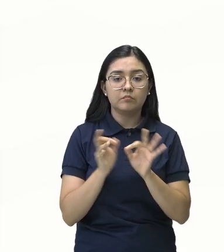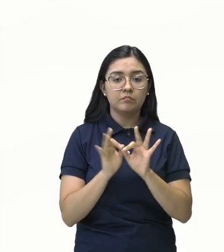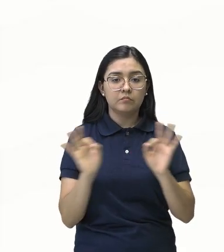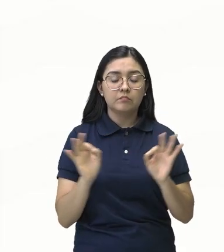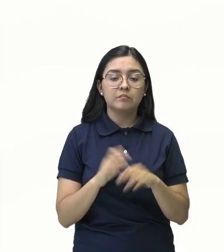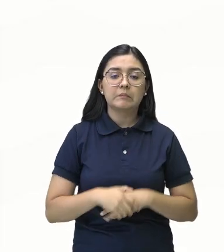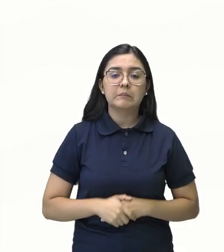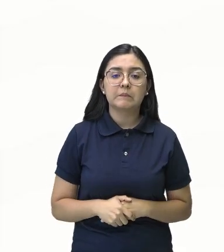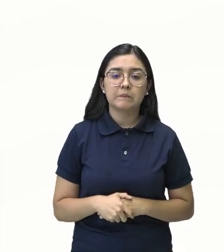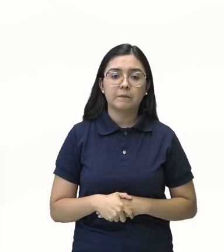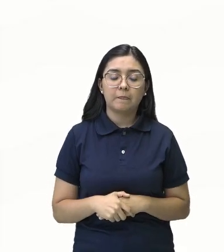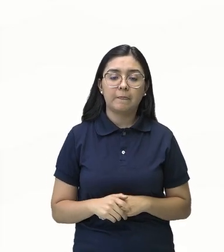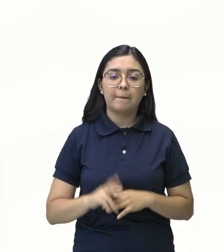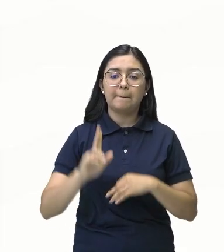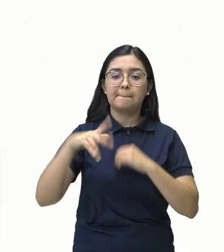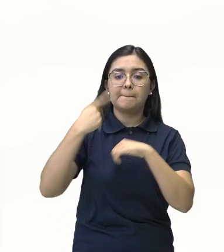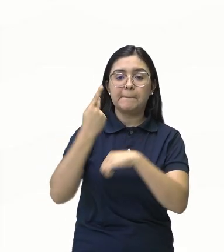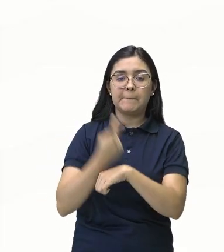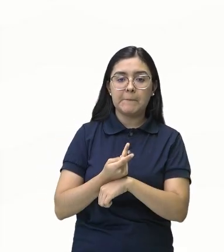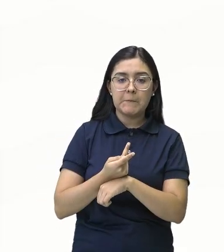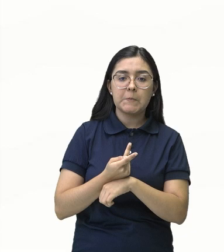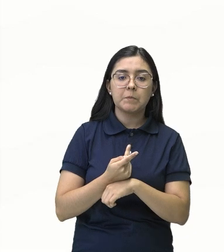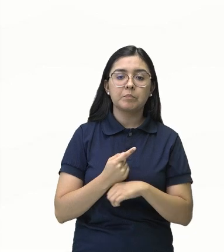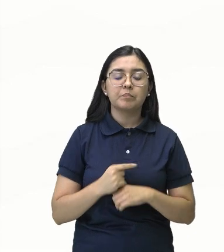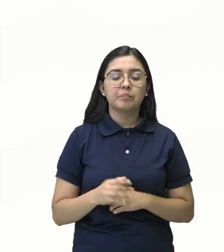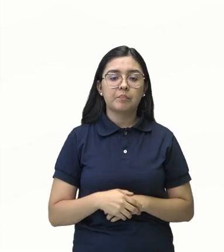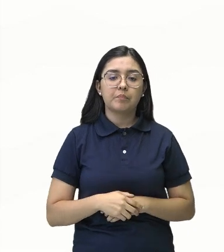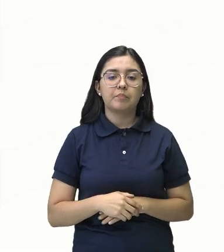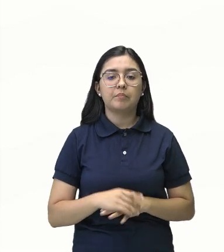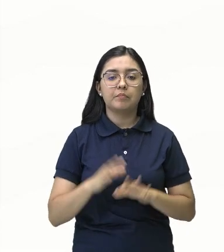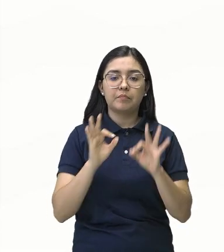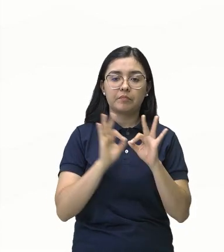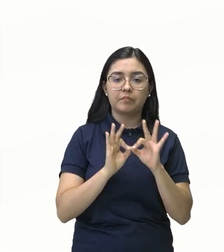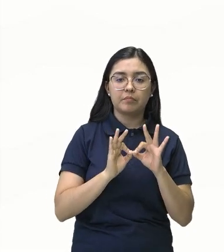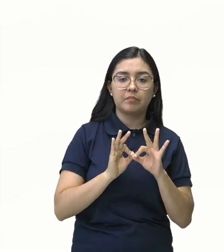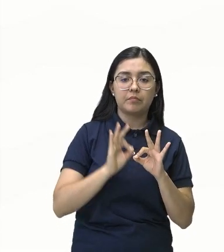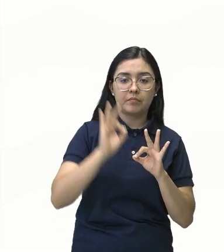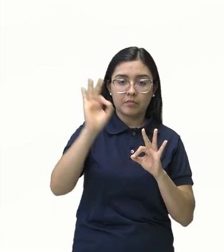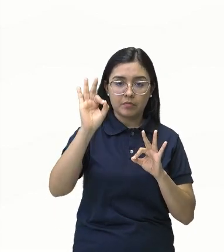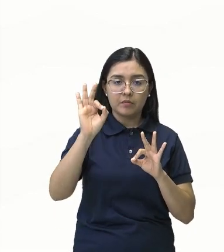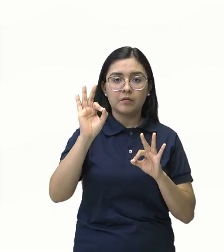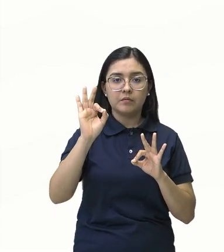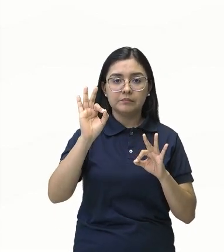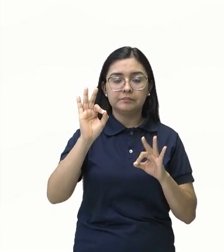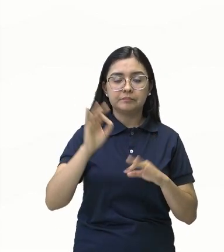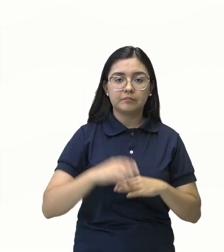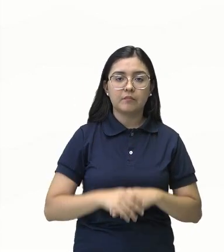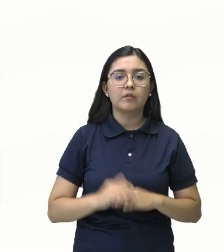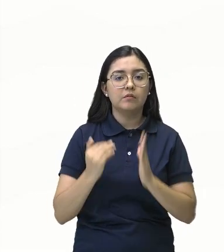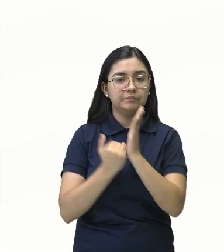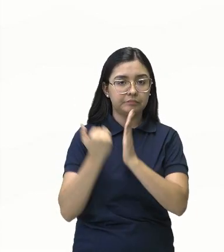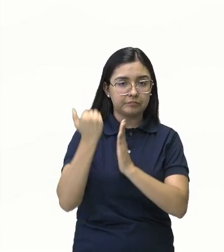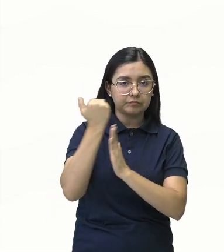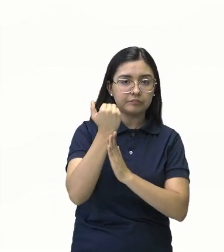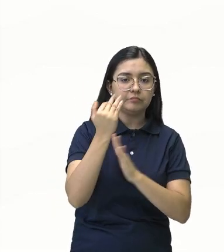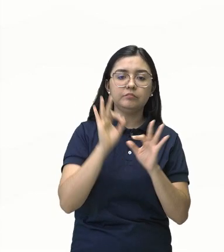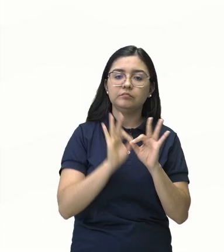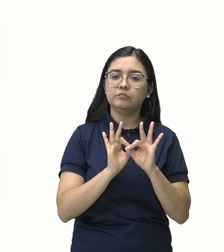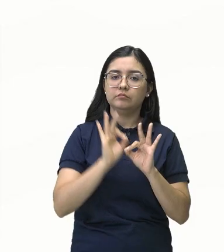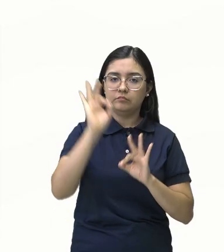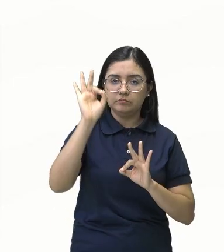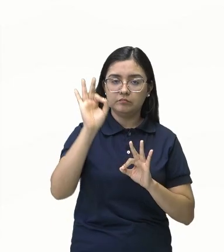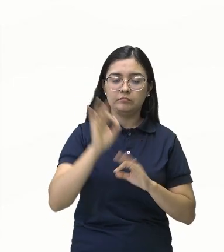bom? Depois, da categoria 2 para a categoria 3, houve uma evolução, o gráfico